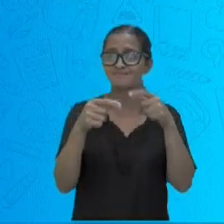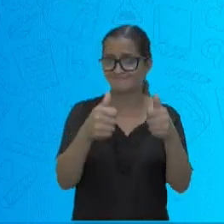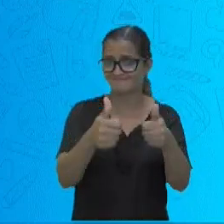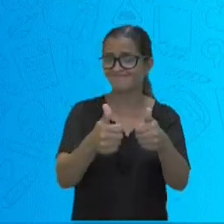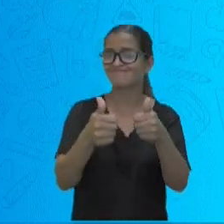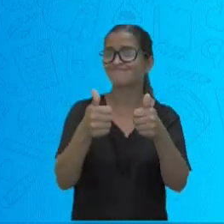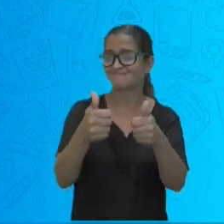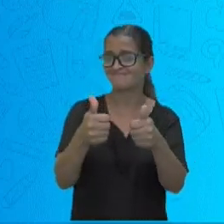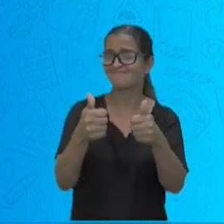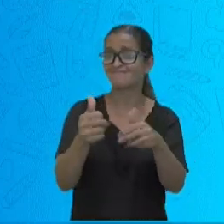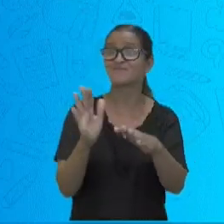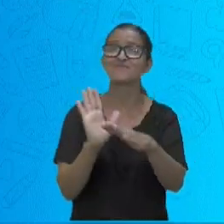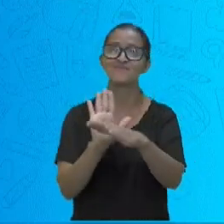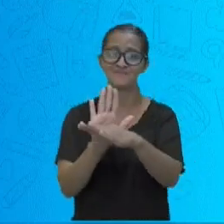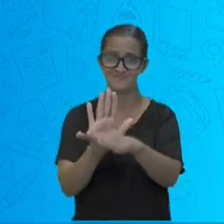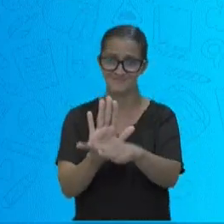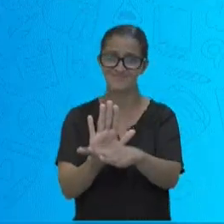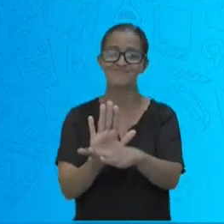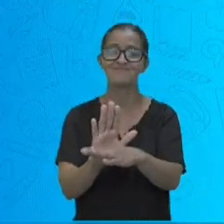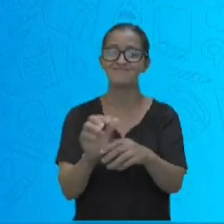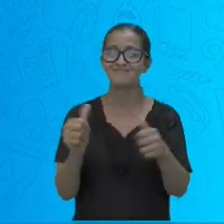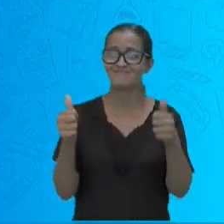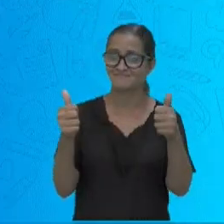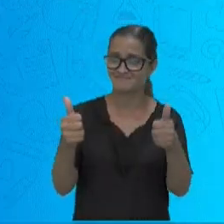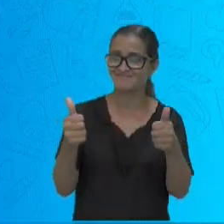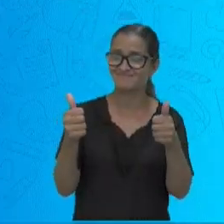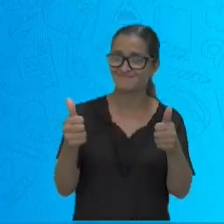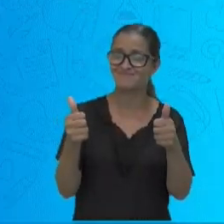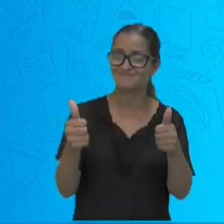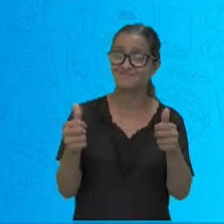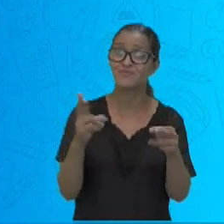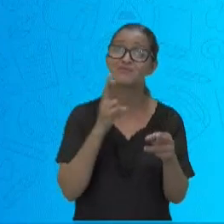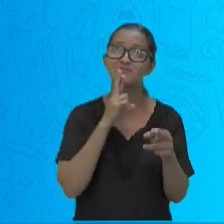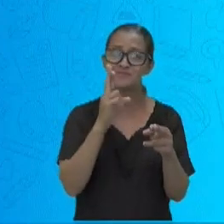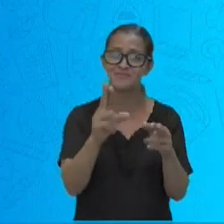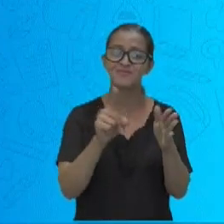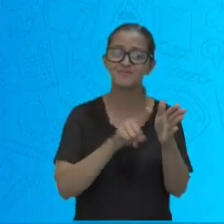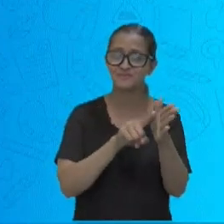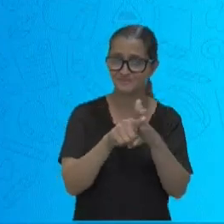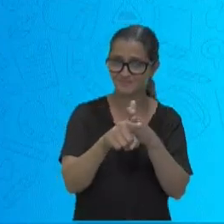estará lá prontamente para te receber e responder a sua pergunta,